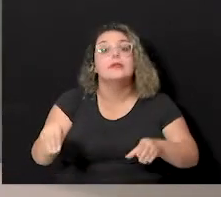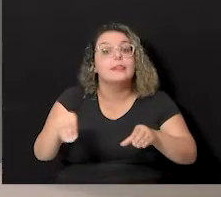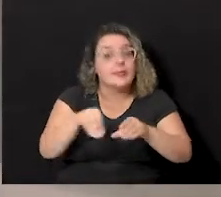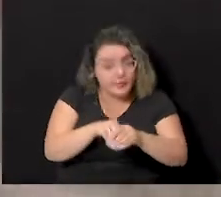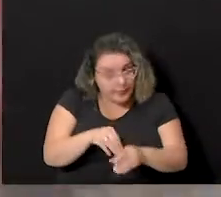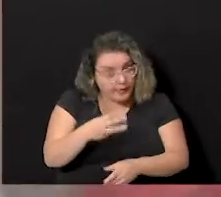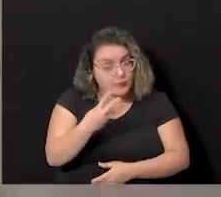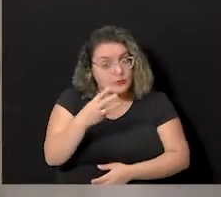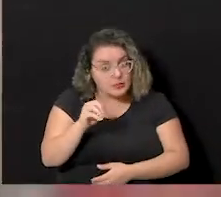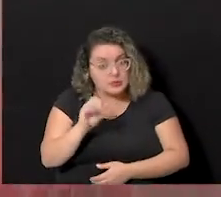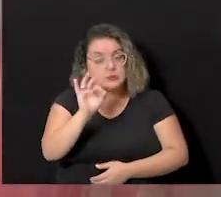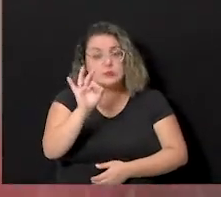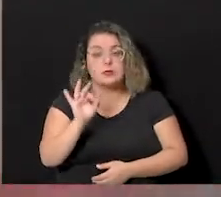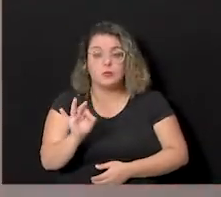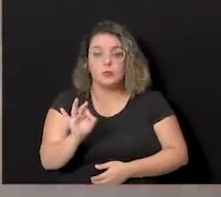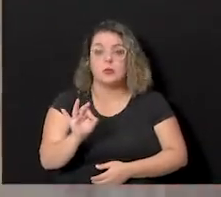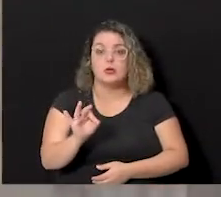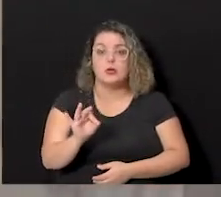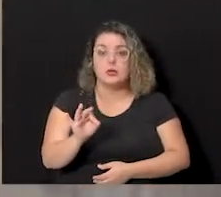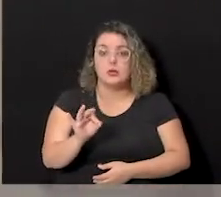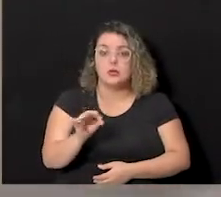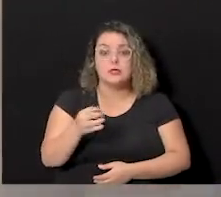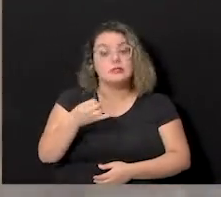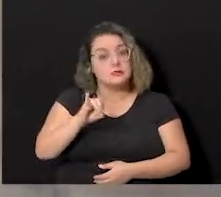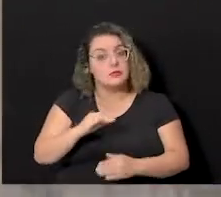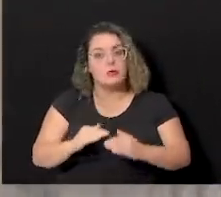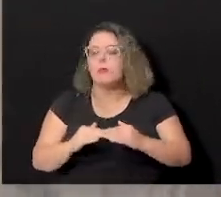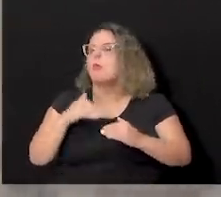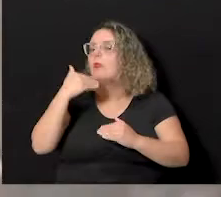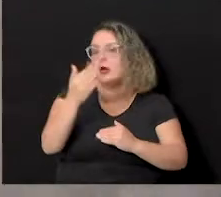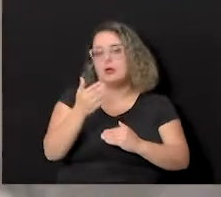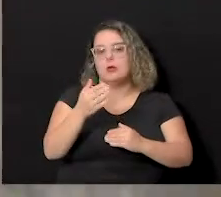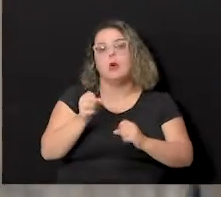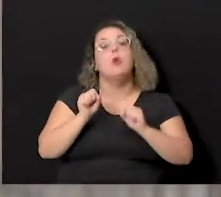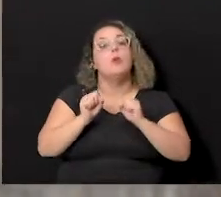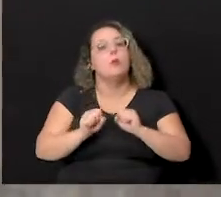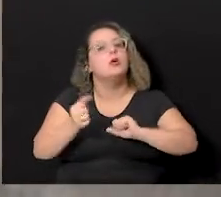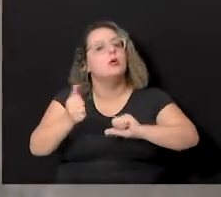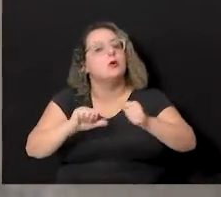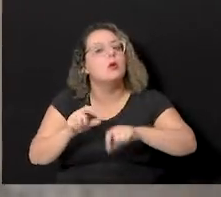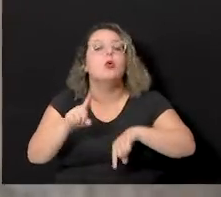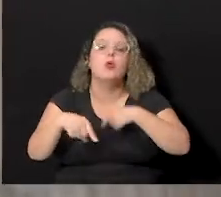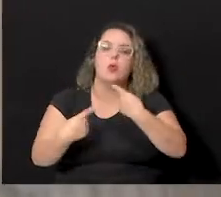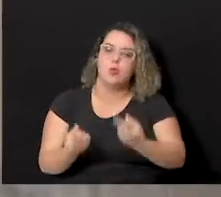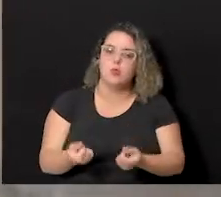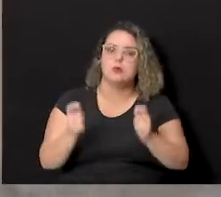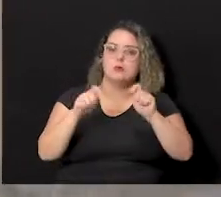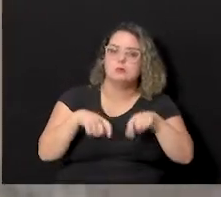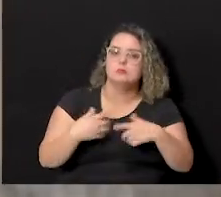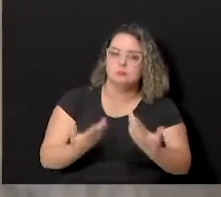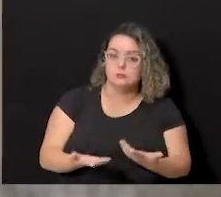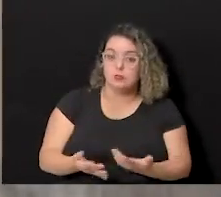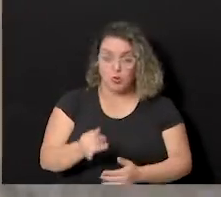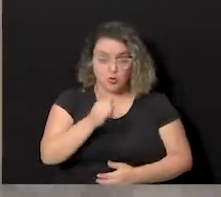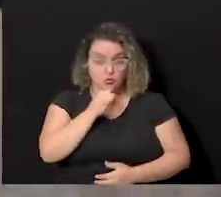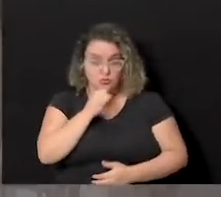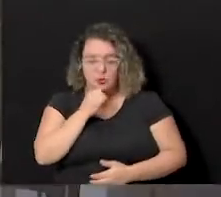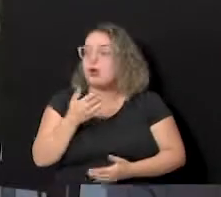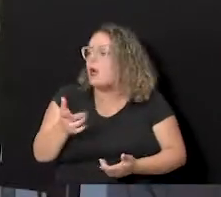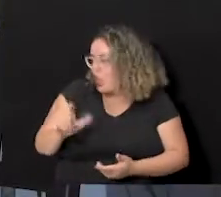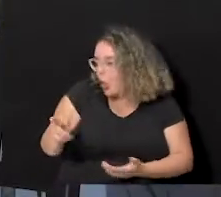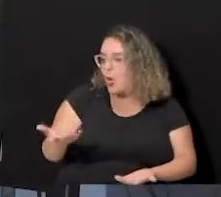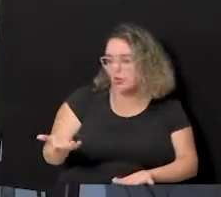está dentro desses 30% e caso ultrapasse, você pode avaliar outras possibilidades. Posso te dar um